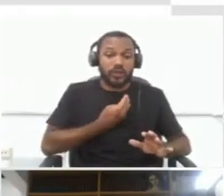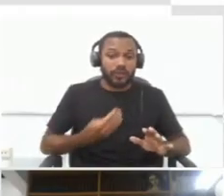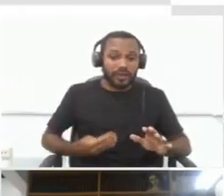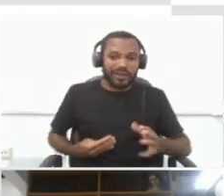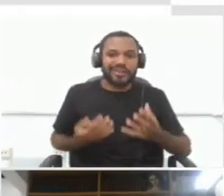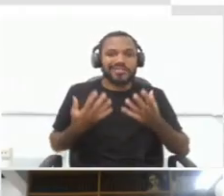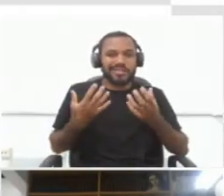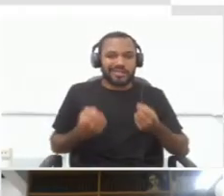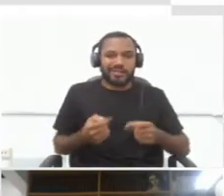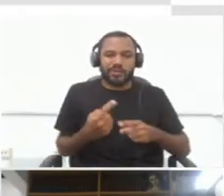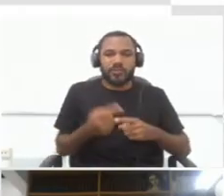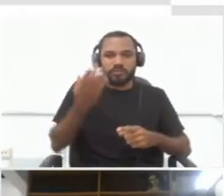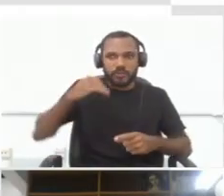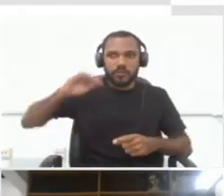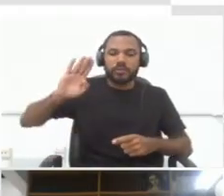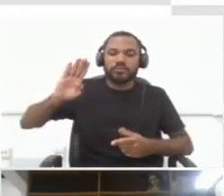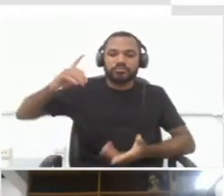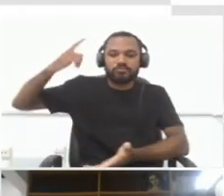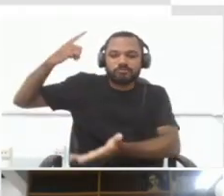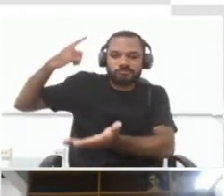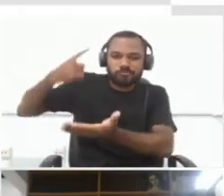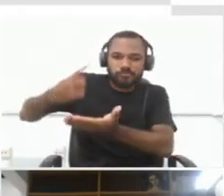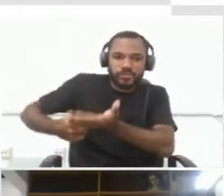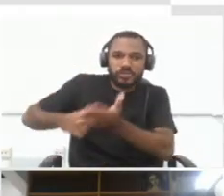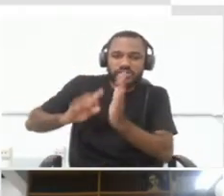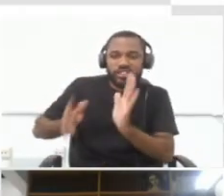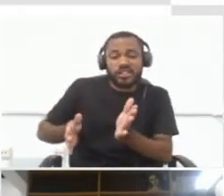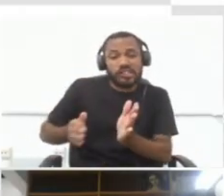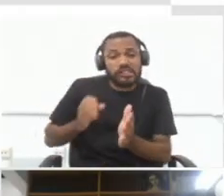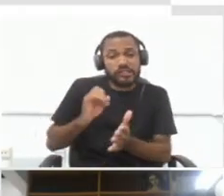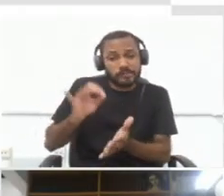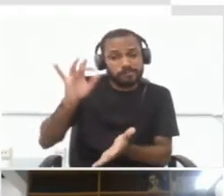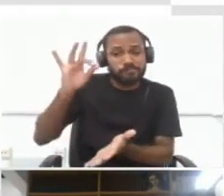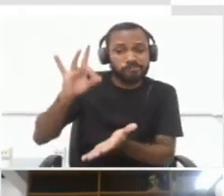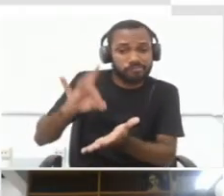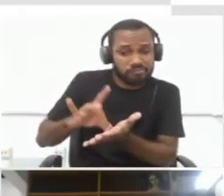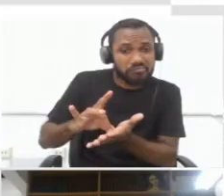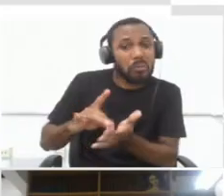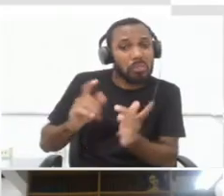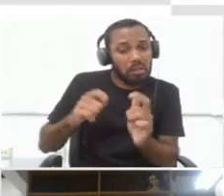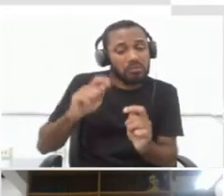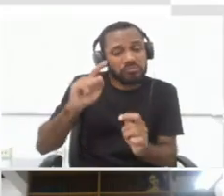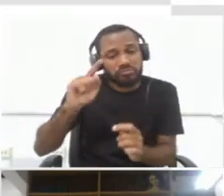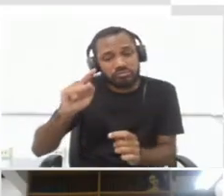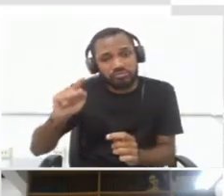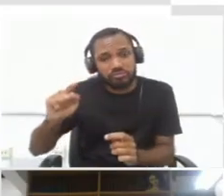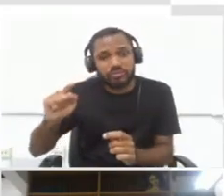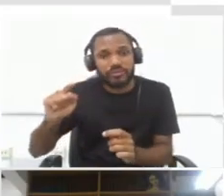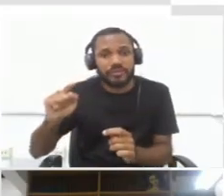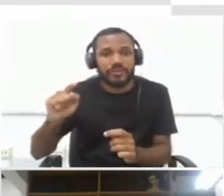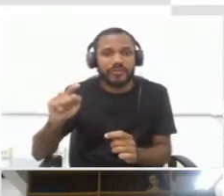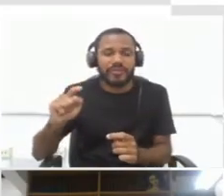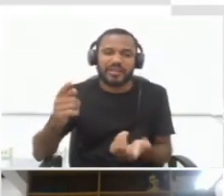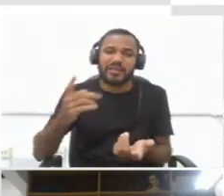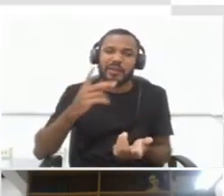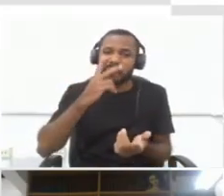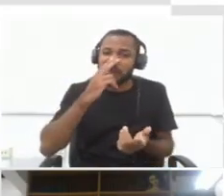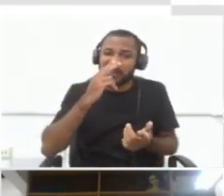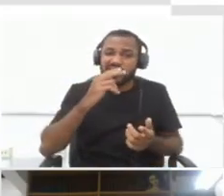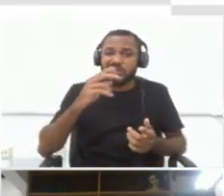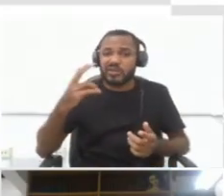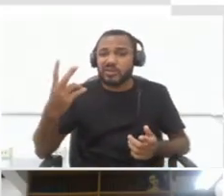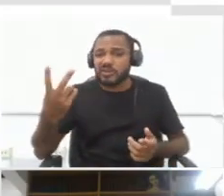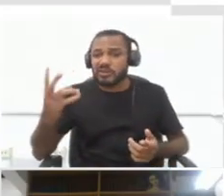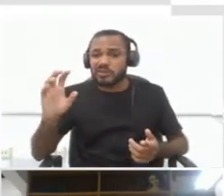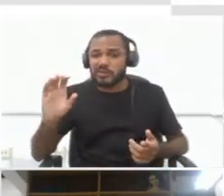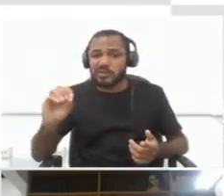cumprirem as suas promessas, né? Ora, quando nós chegamos em 2050, nós estamos igual em 2020, não houve mudança nenhuma, houve um aumento e depois